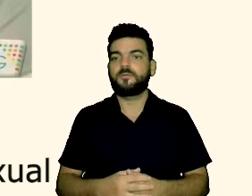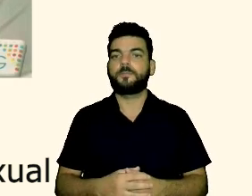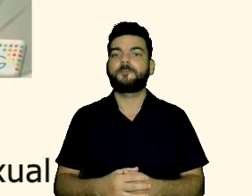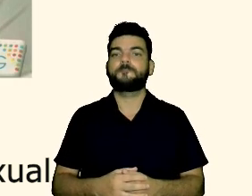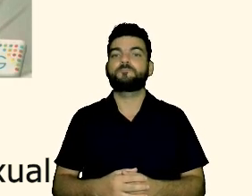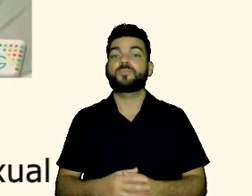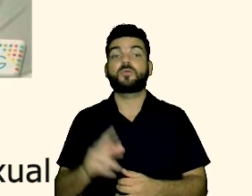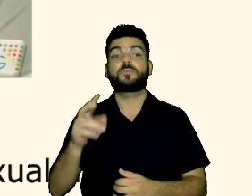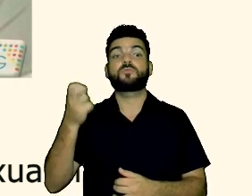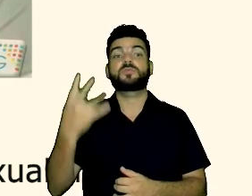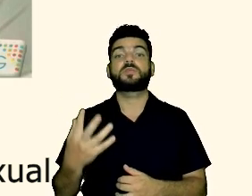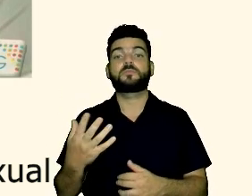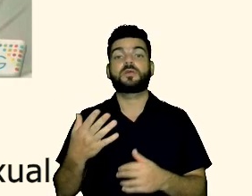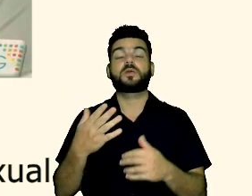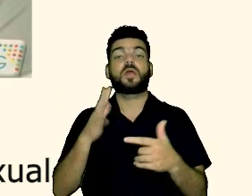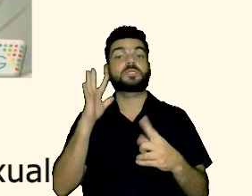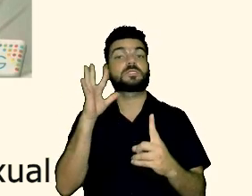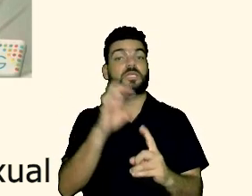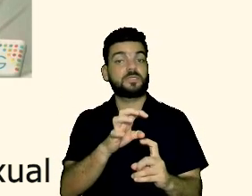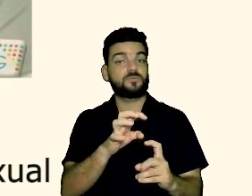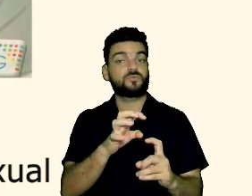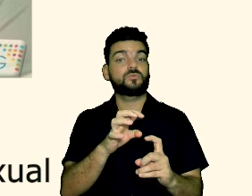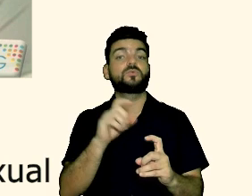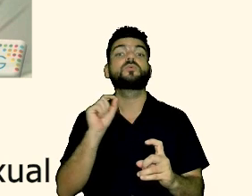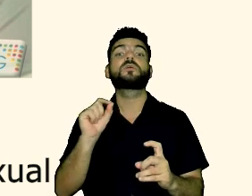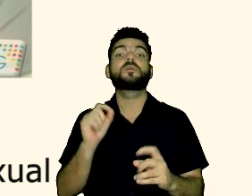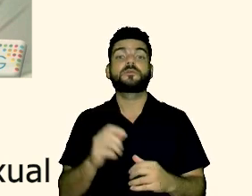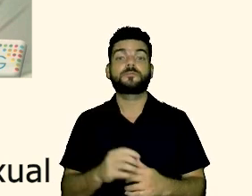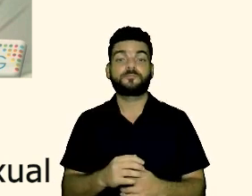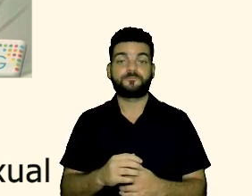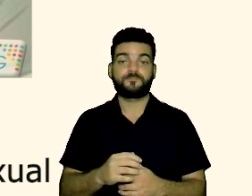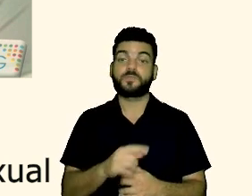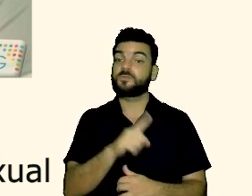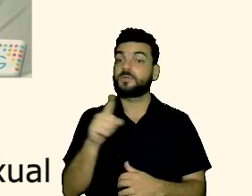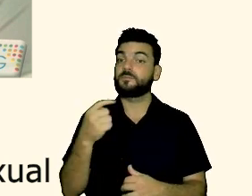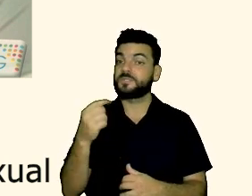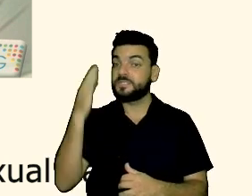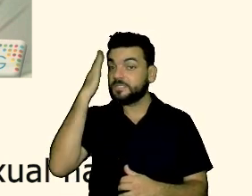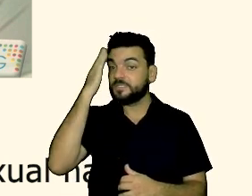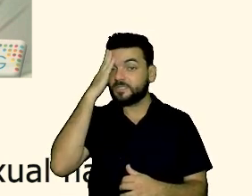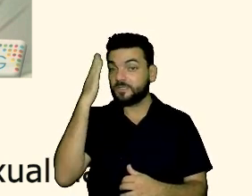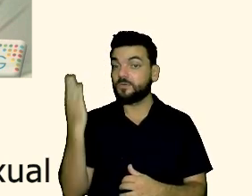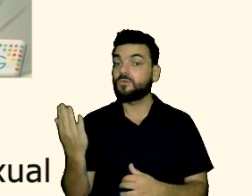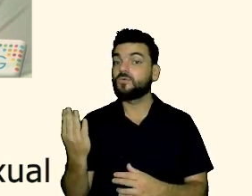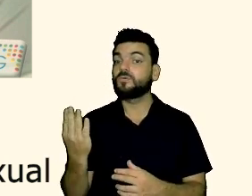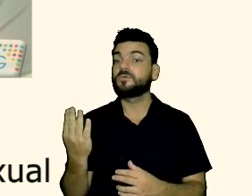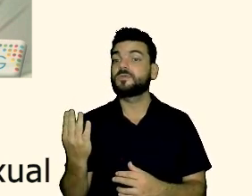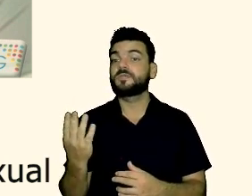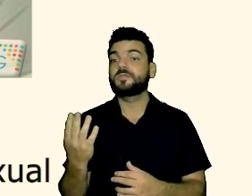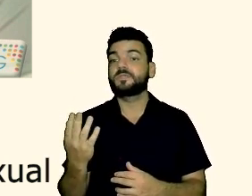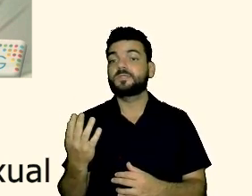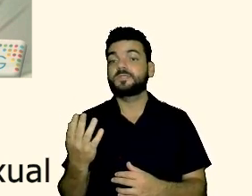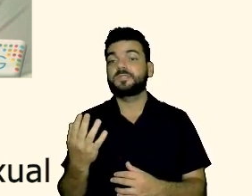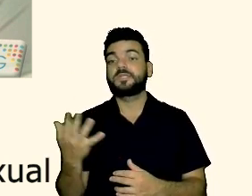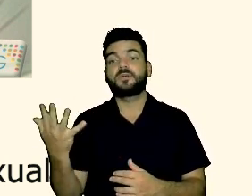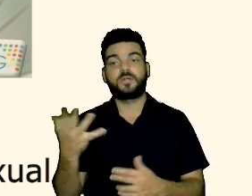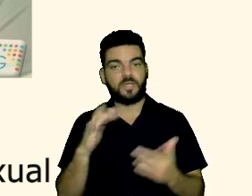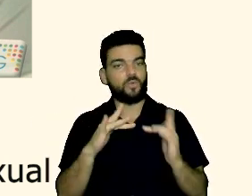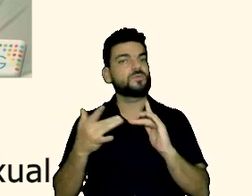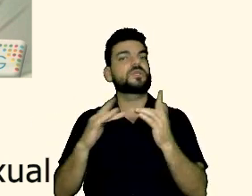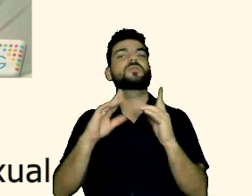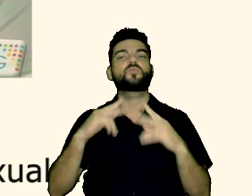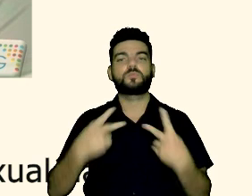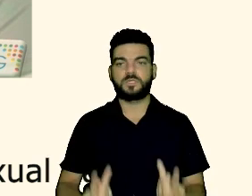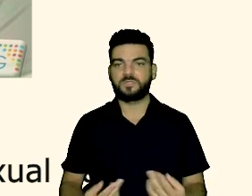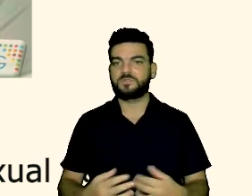em qualquer que seja a situação de debate, nós tratamos de relações humanas, relações humanas mediadas por comportamentos.